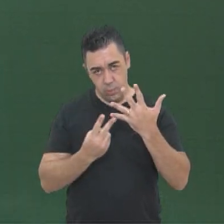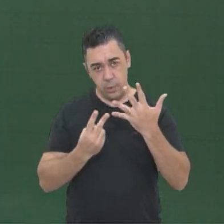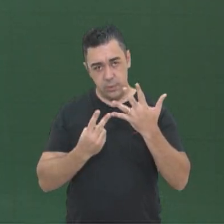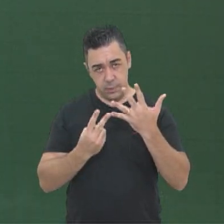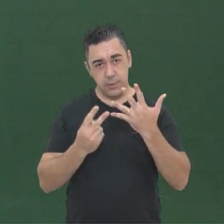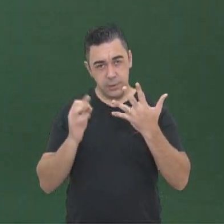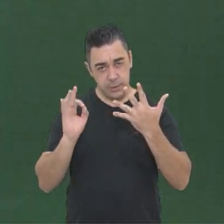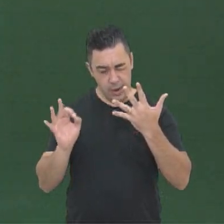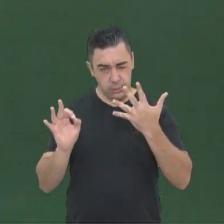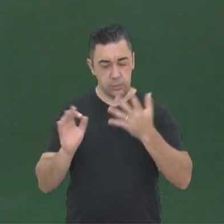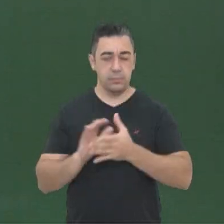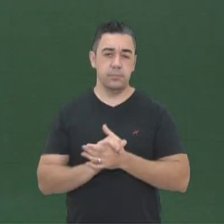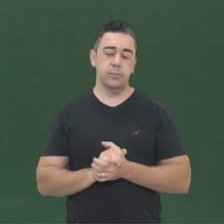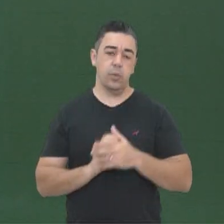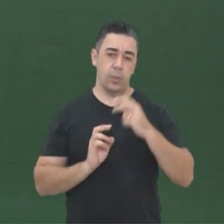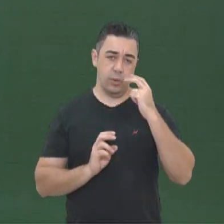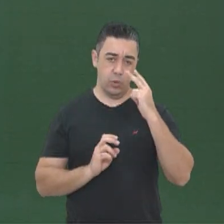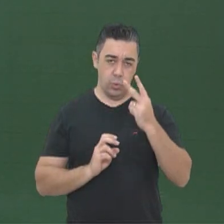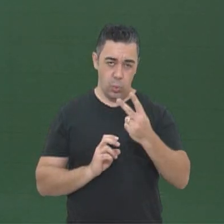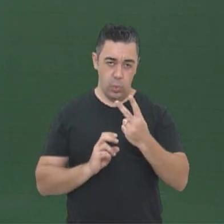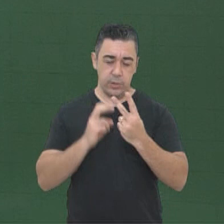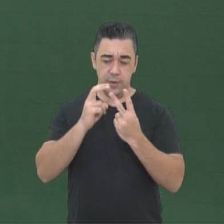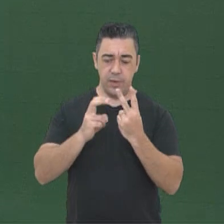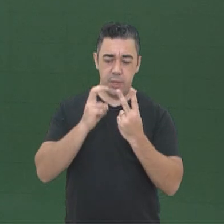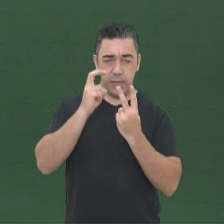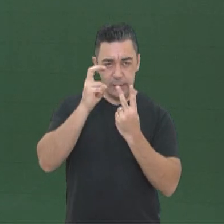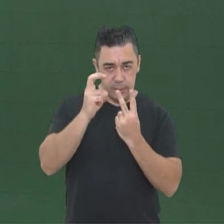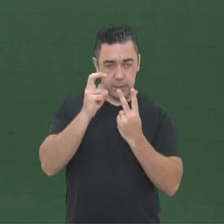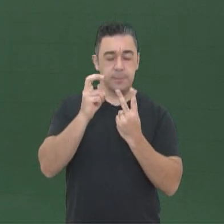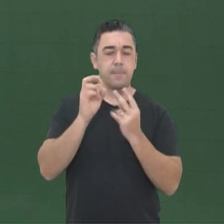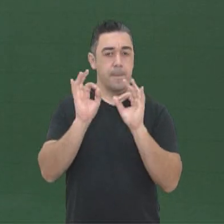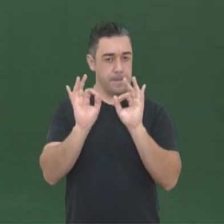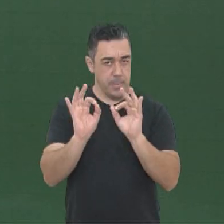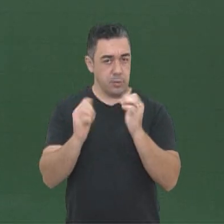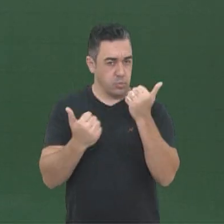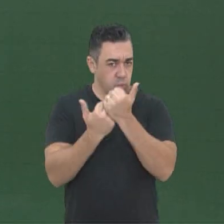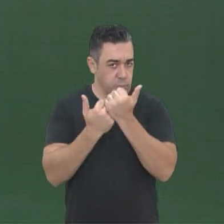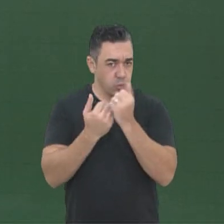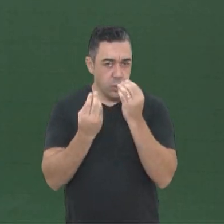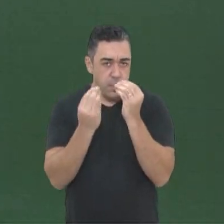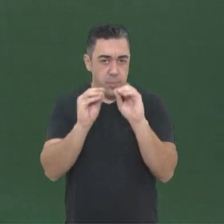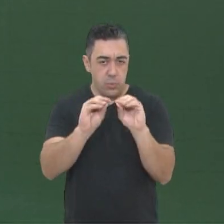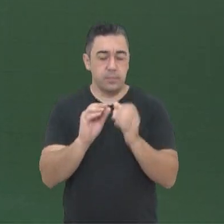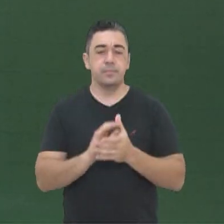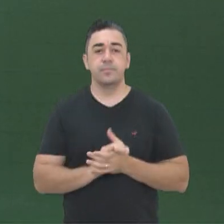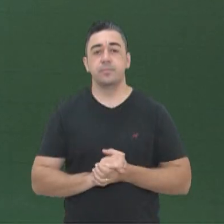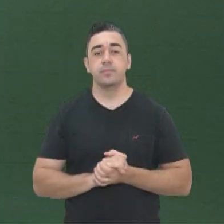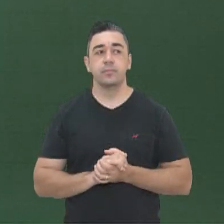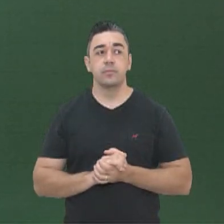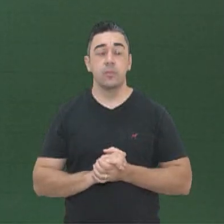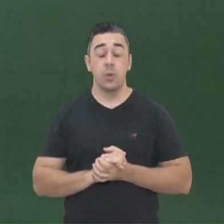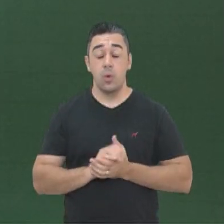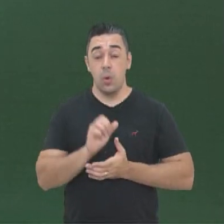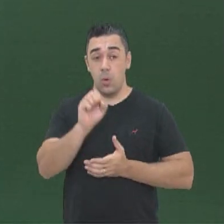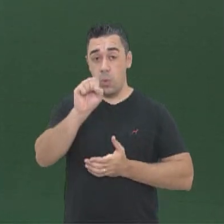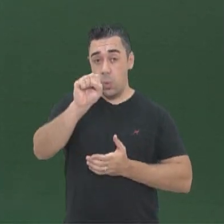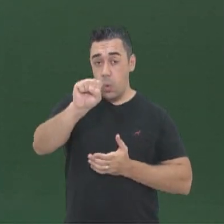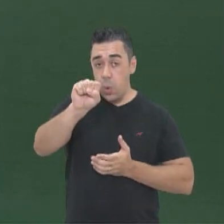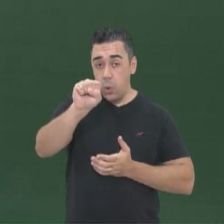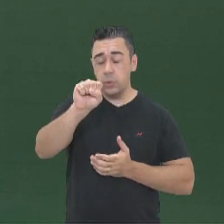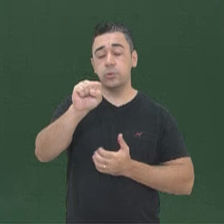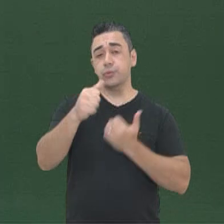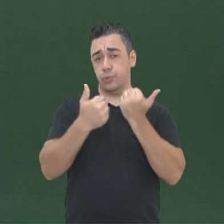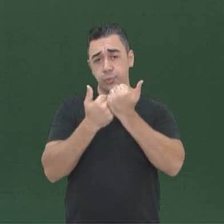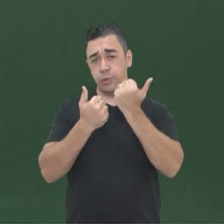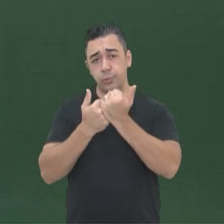2 elevado à quinta. Então, aqui eu vou substituir por 2 elevado à quinta. Raiz quadrada de 8, eu substituirei o 8